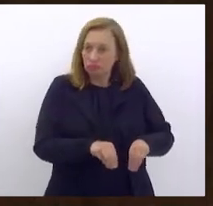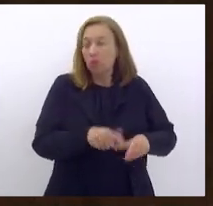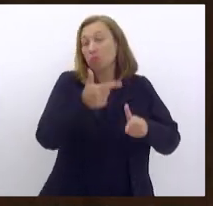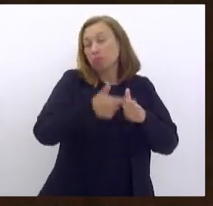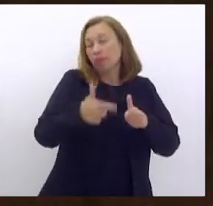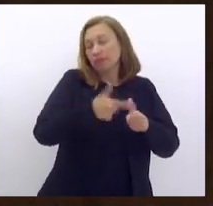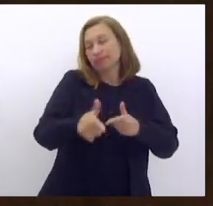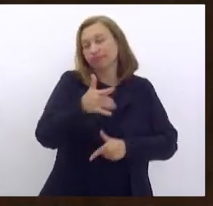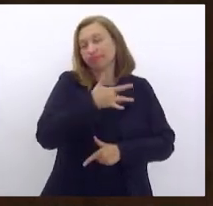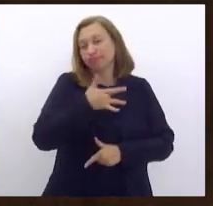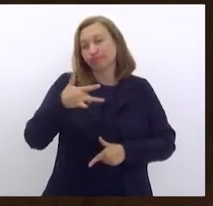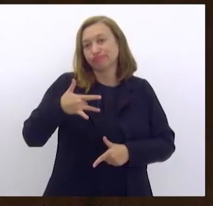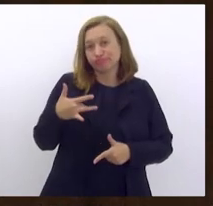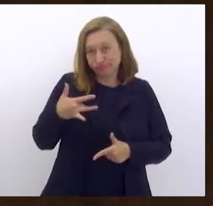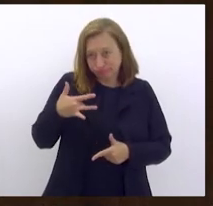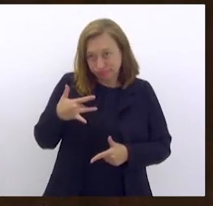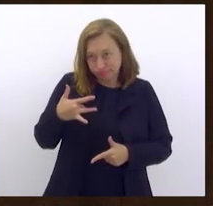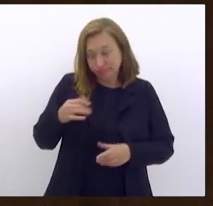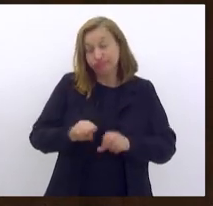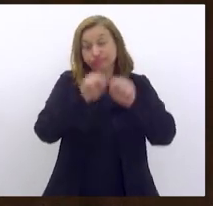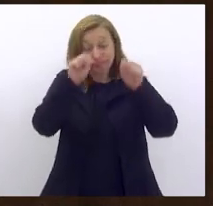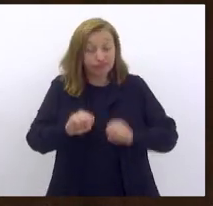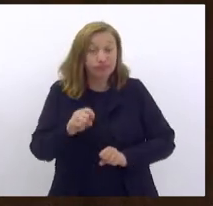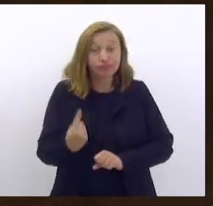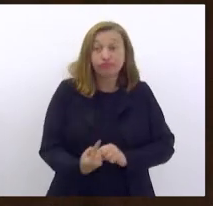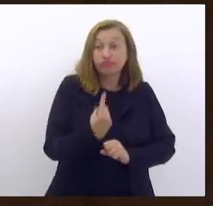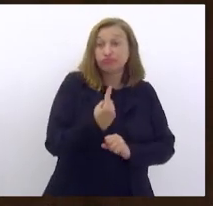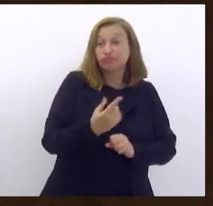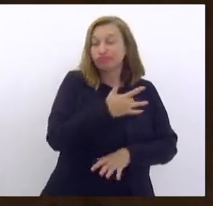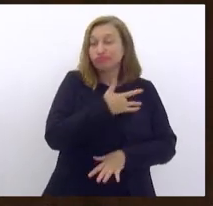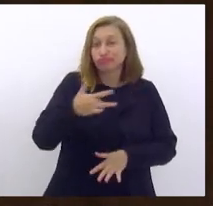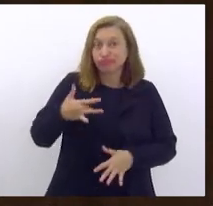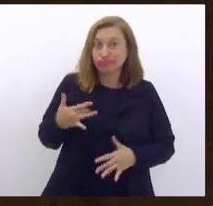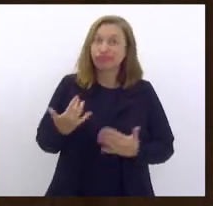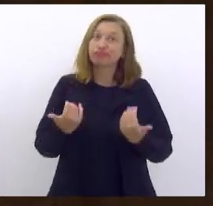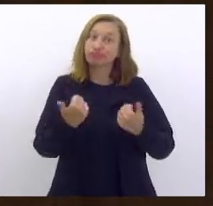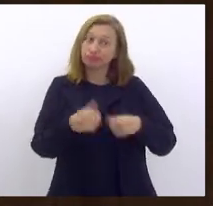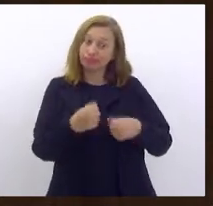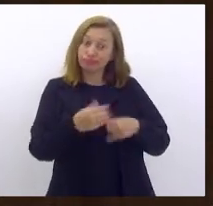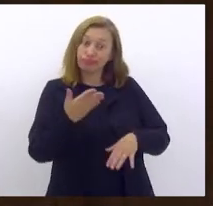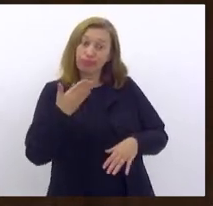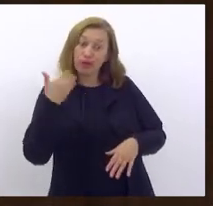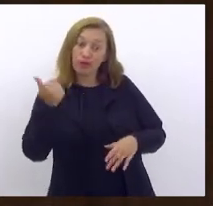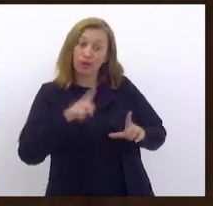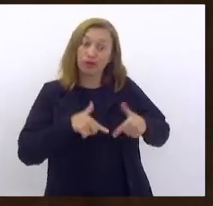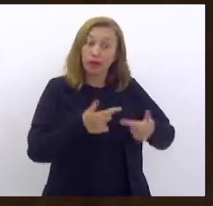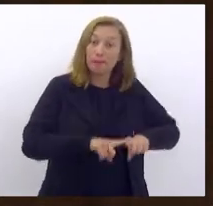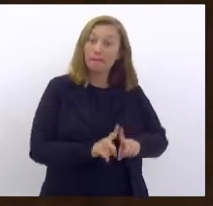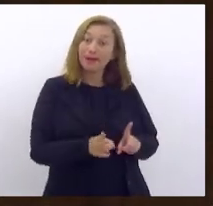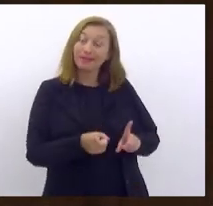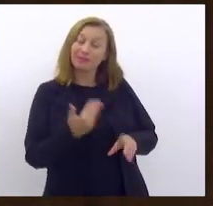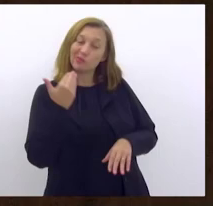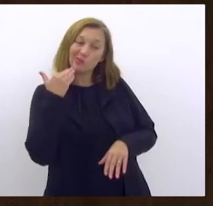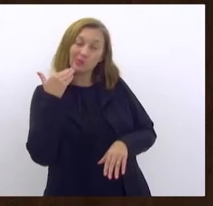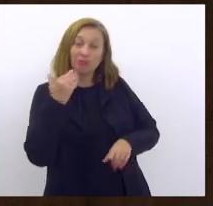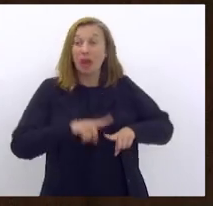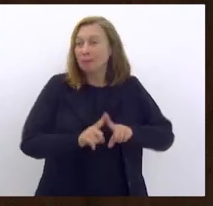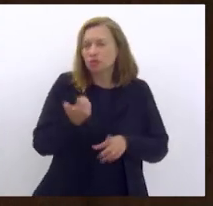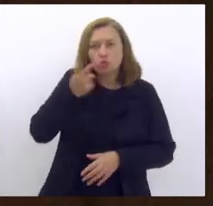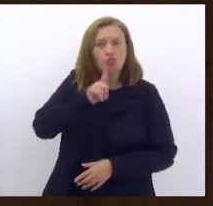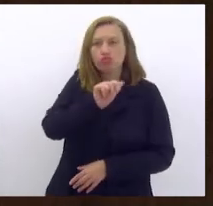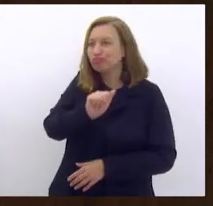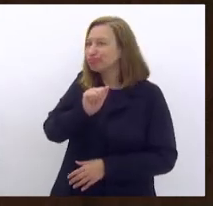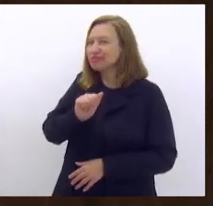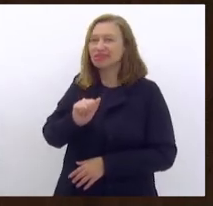de saúde, encontra um sistema único de saúde que deveria funcionar melhor, mas que é deficiente e não